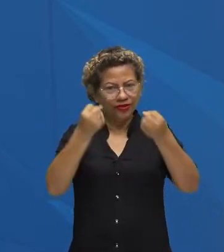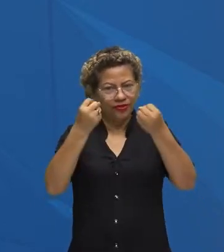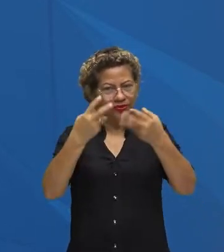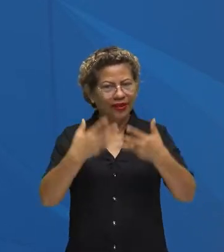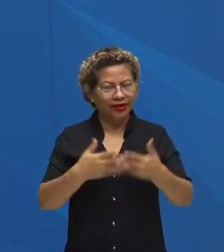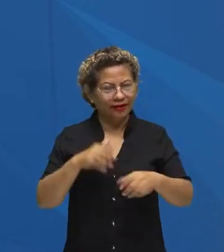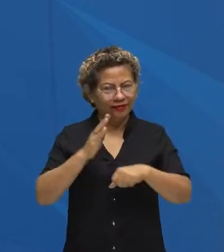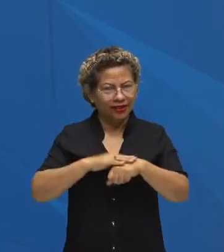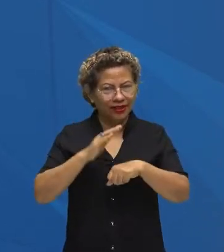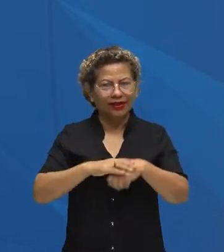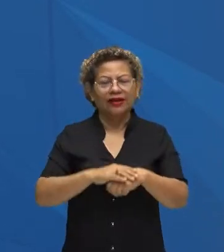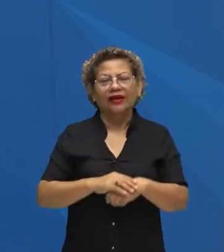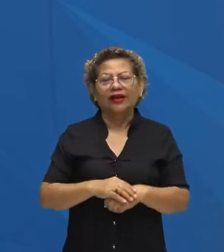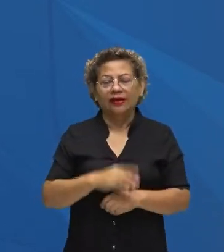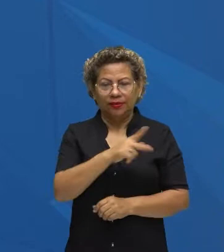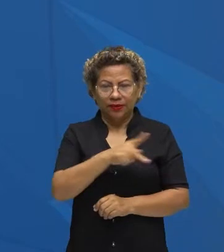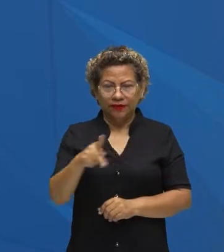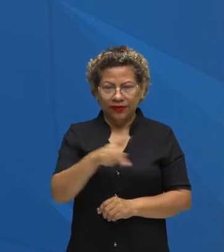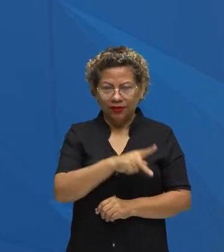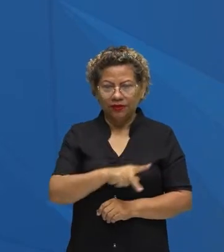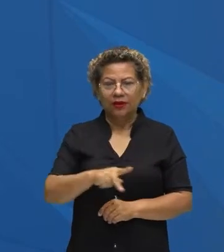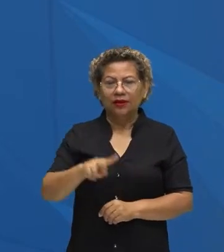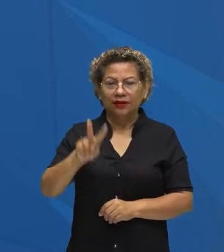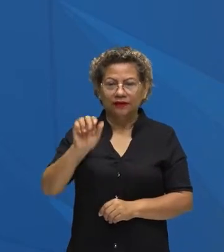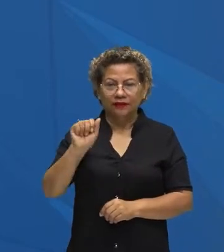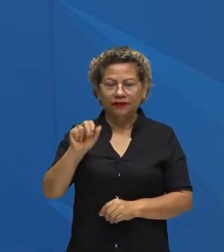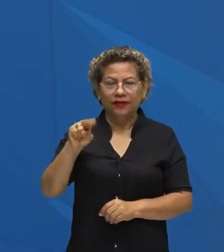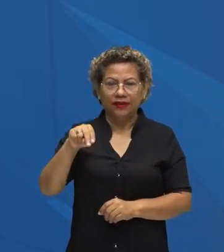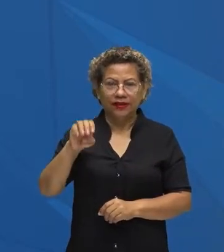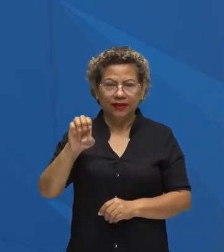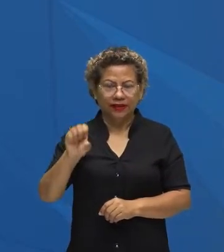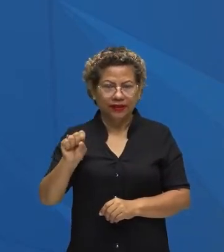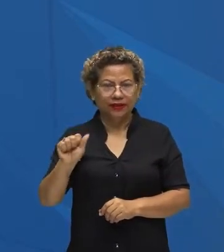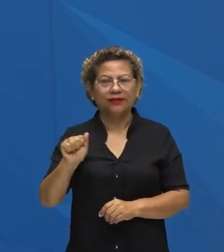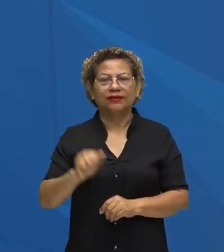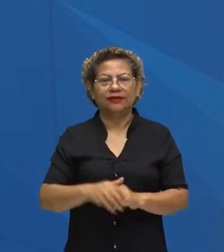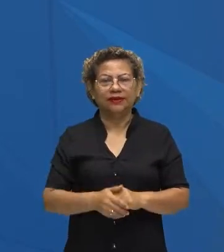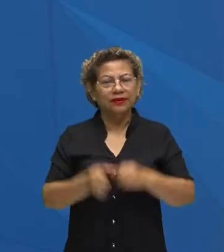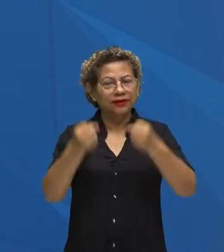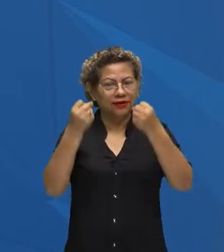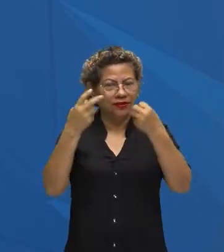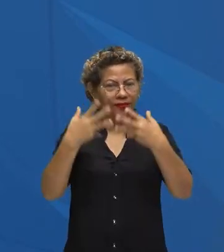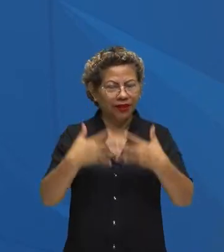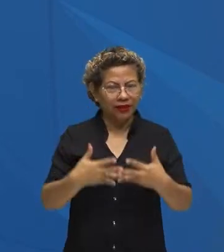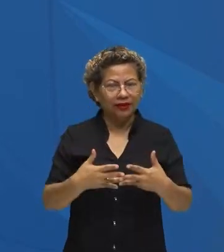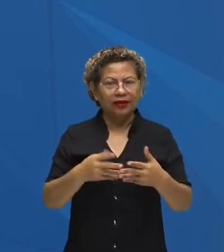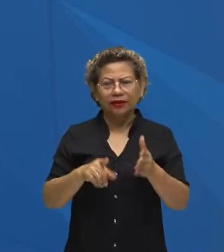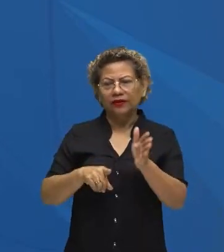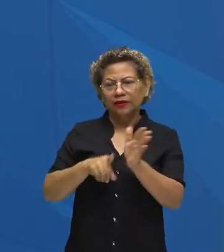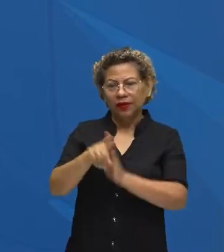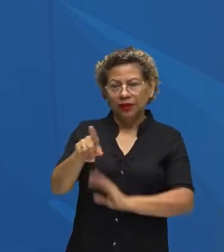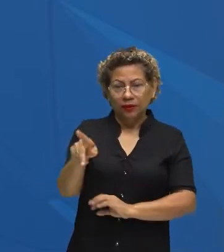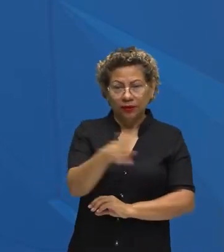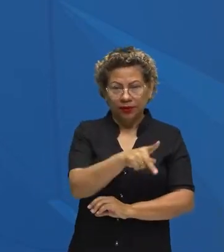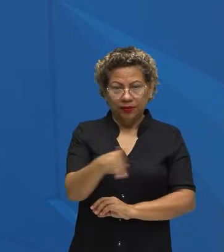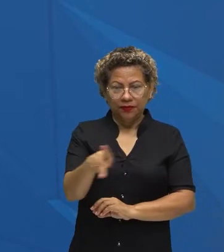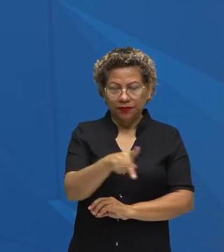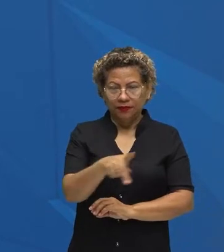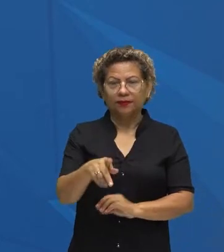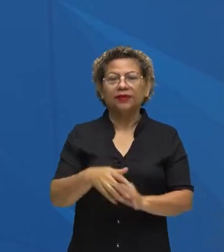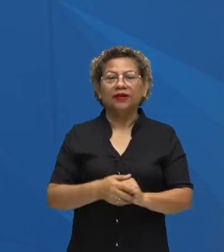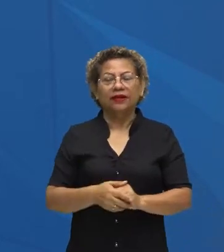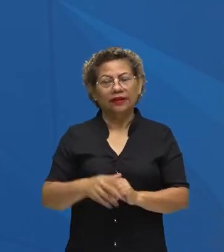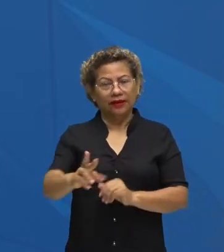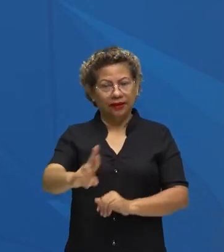professora Vanessa, né, Vanessa Mafra, explicando um pouquinho para mim, olha só. A gente fez uma pergunta para a professora Vanessa e